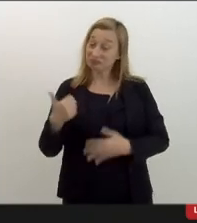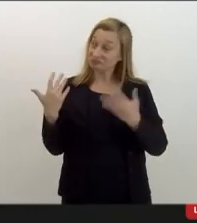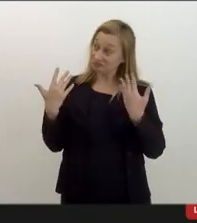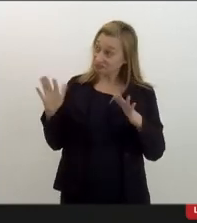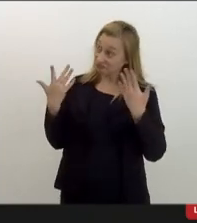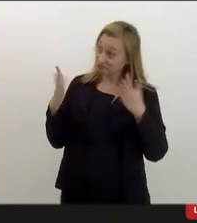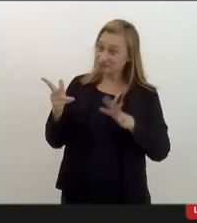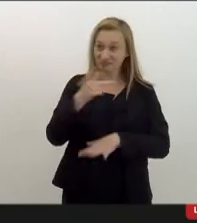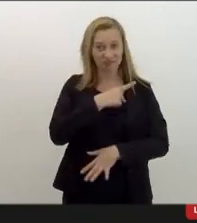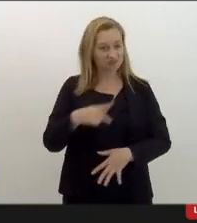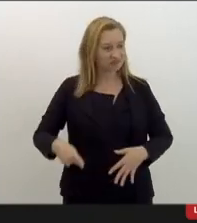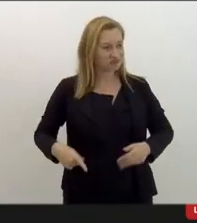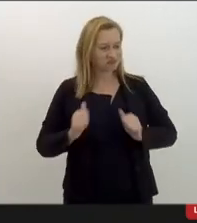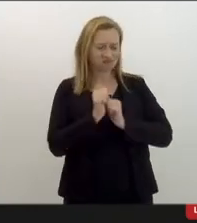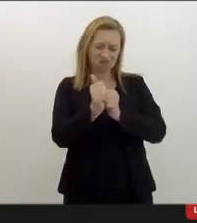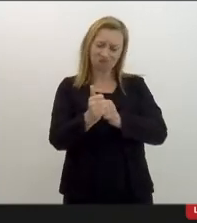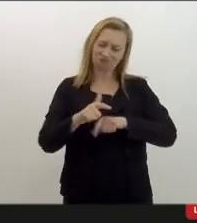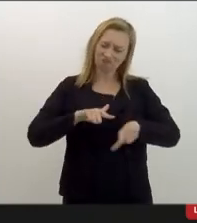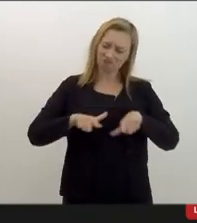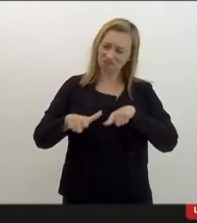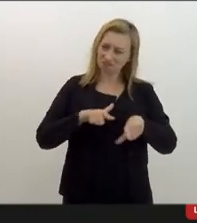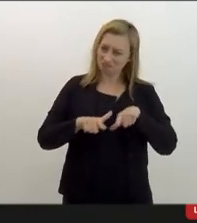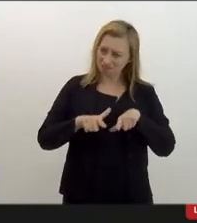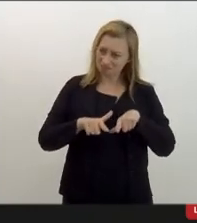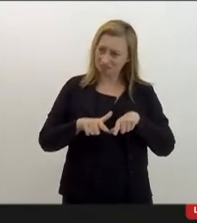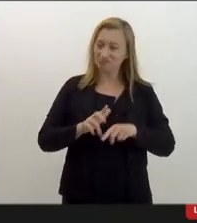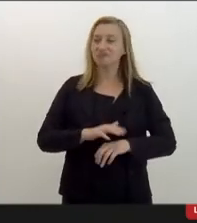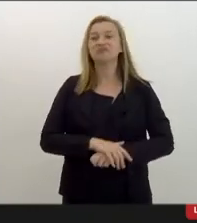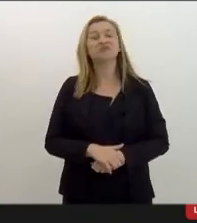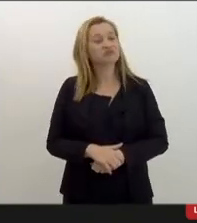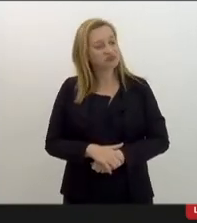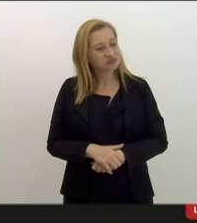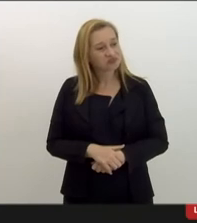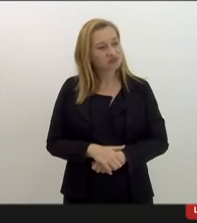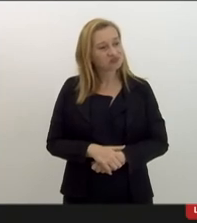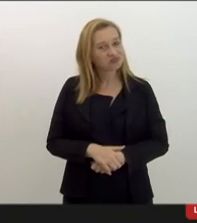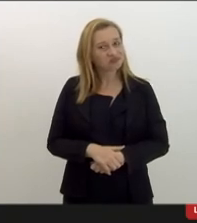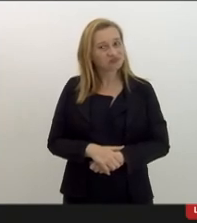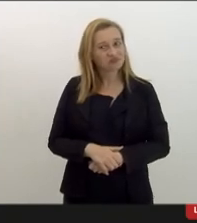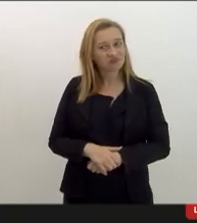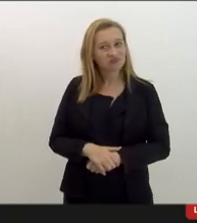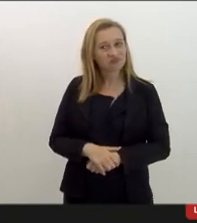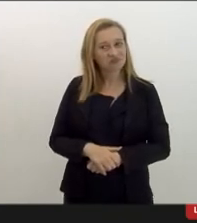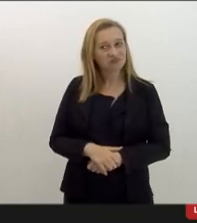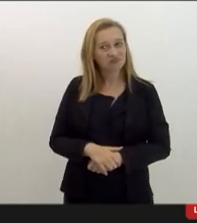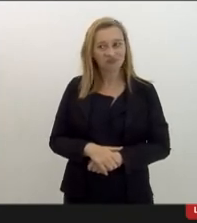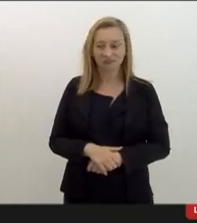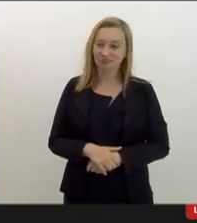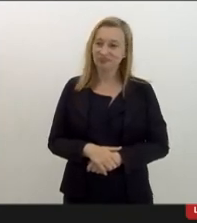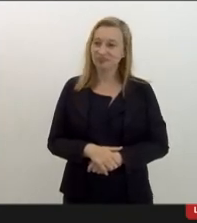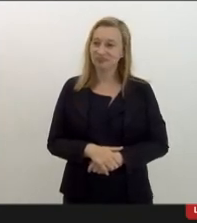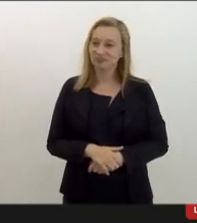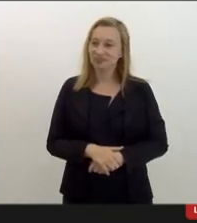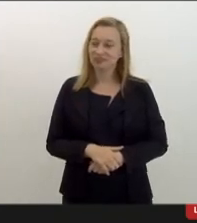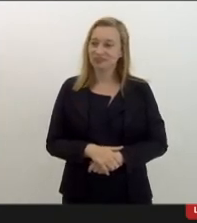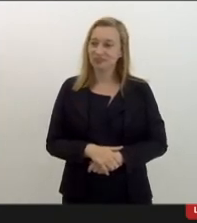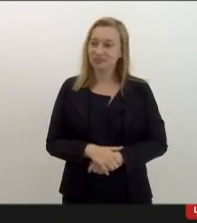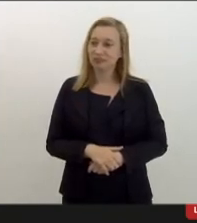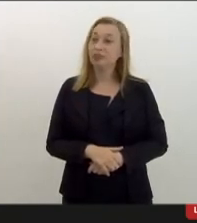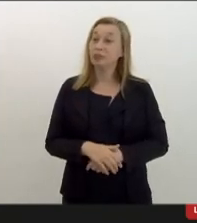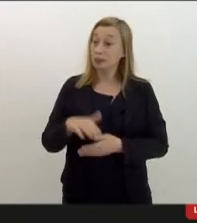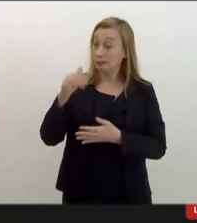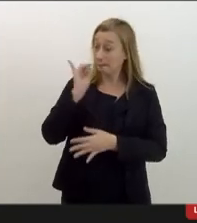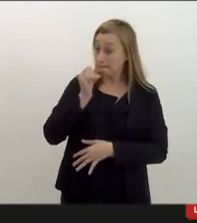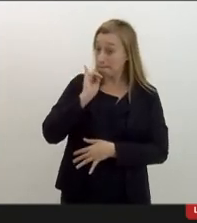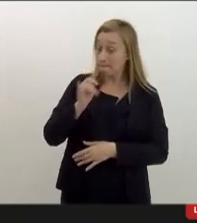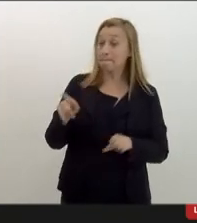parabenizar Presidente pela condução né É só a comissão é a relatoria